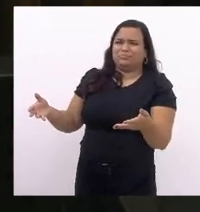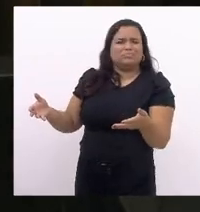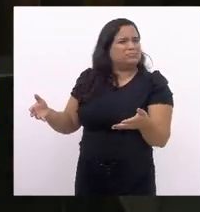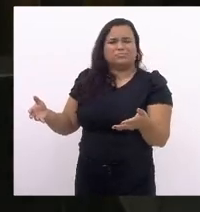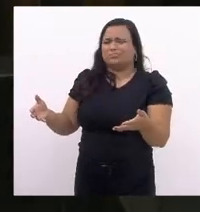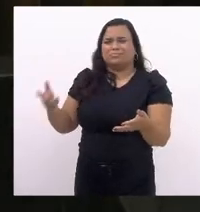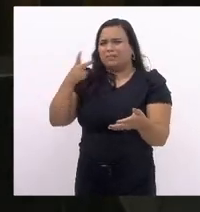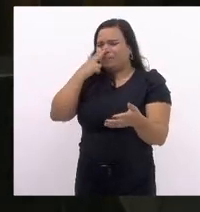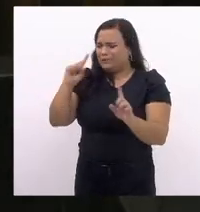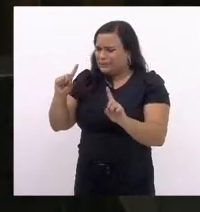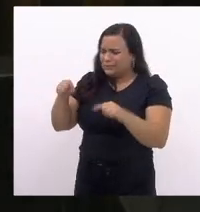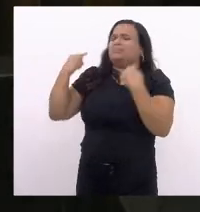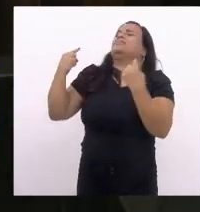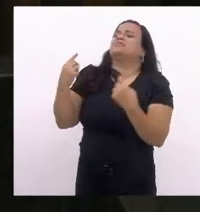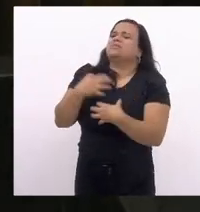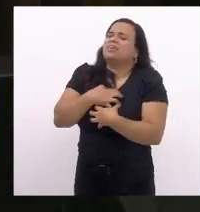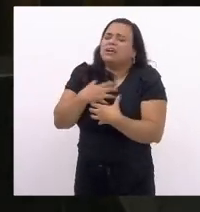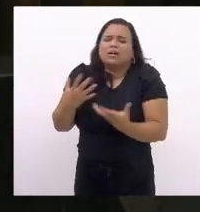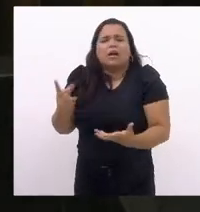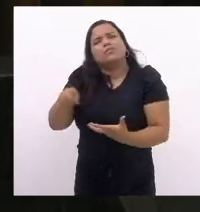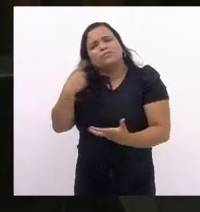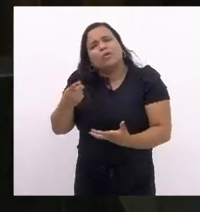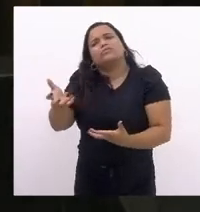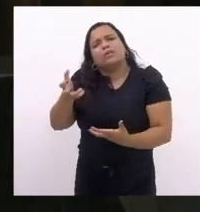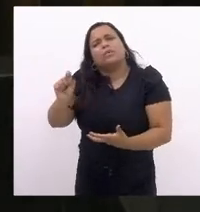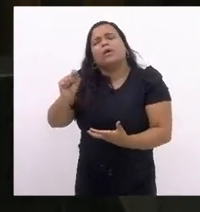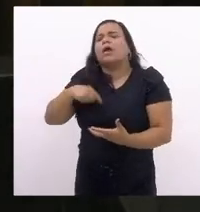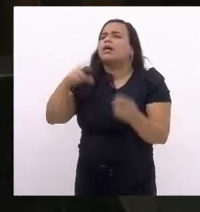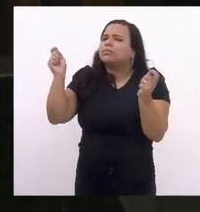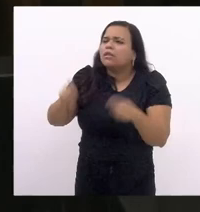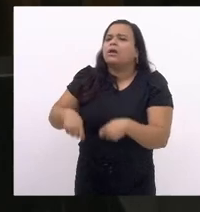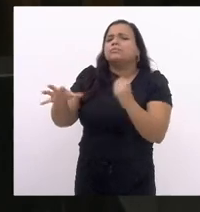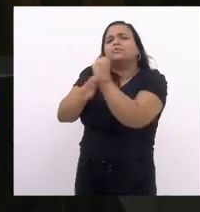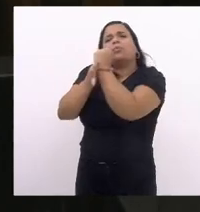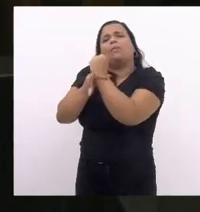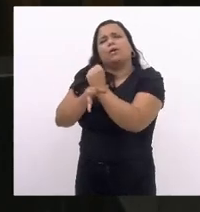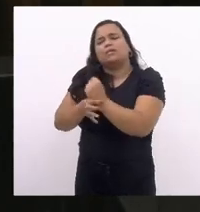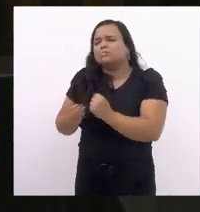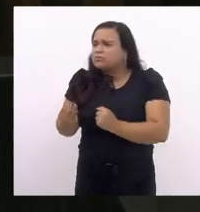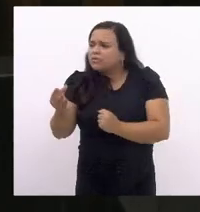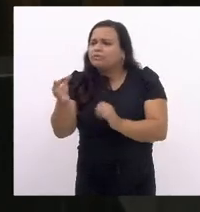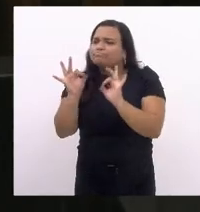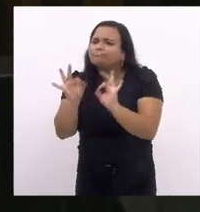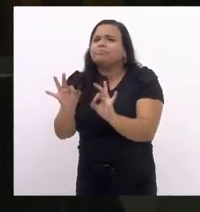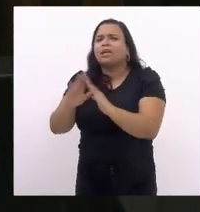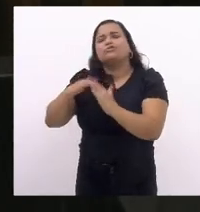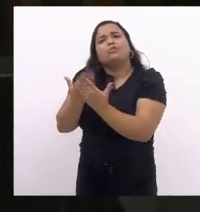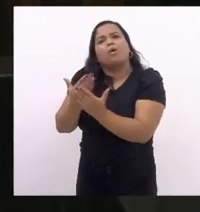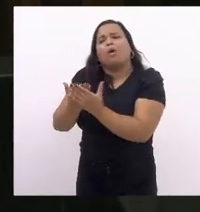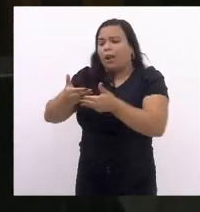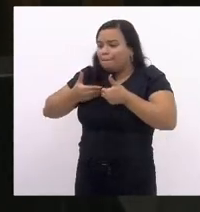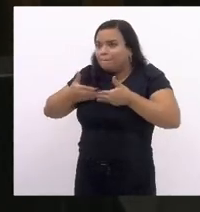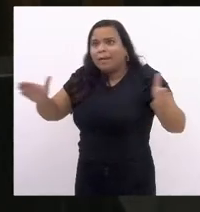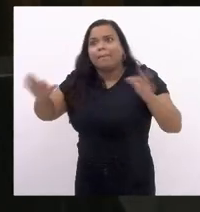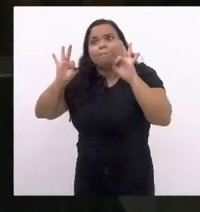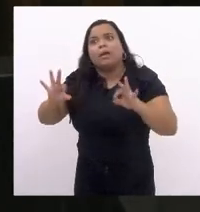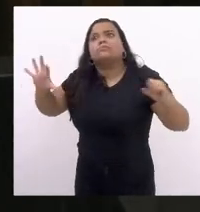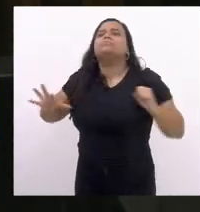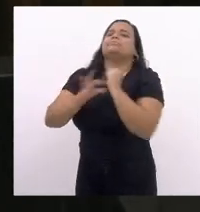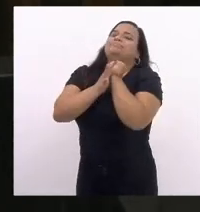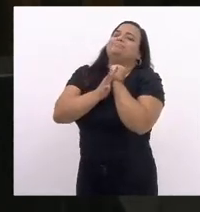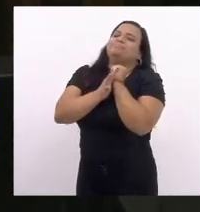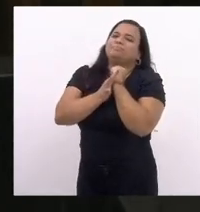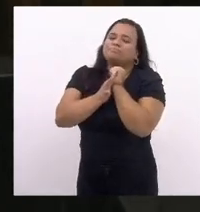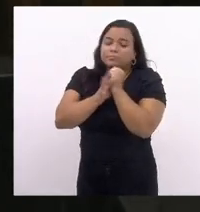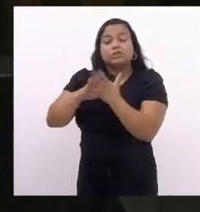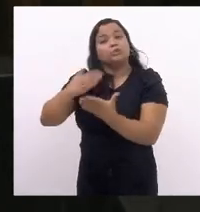uma afronta. O que a gente quer, na verdade, é ter condições de segurança que as escolas fiquem abertas. Para que as